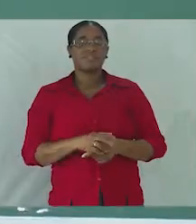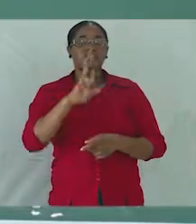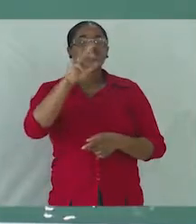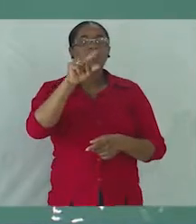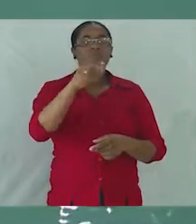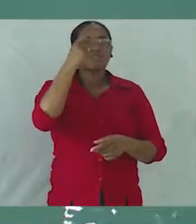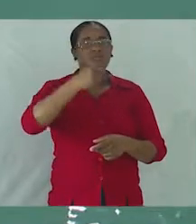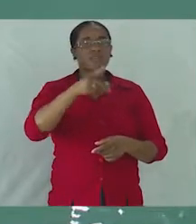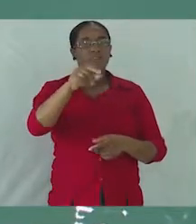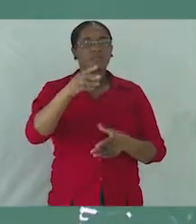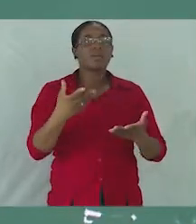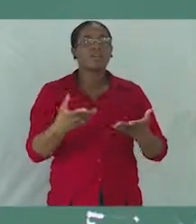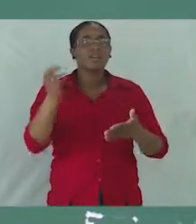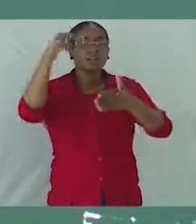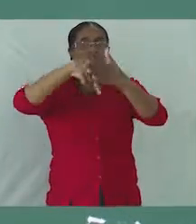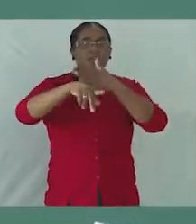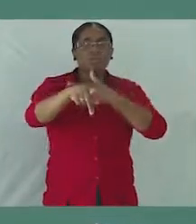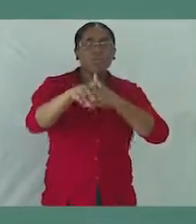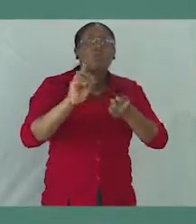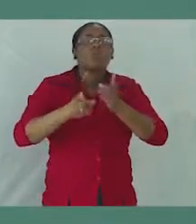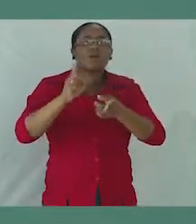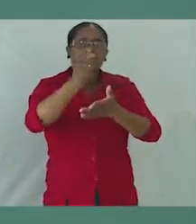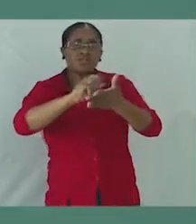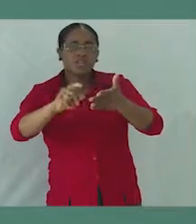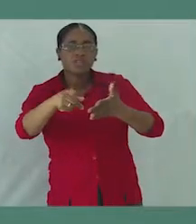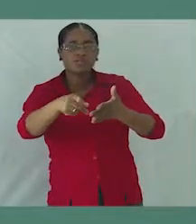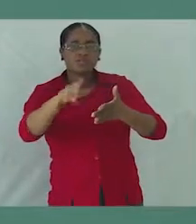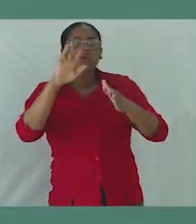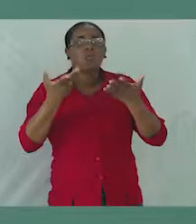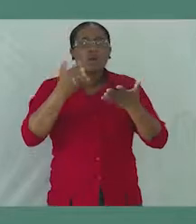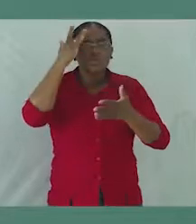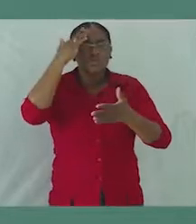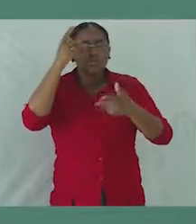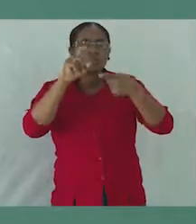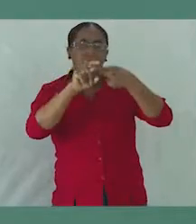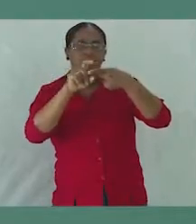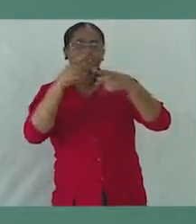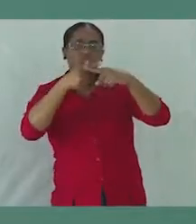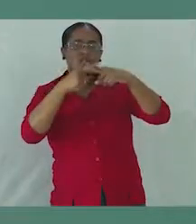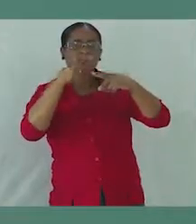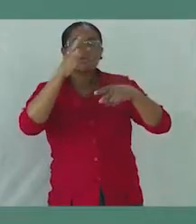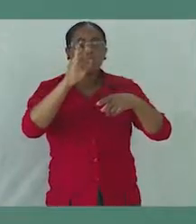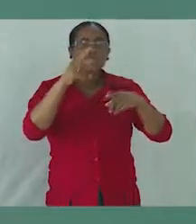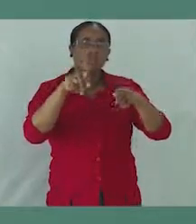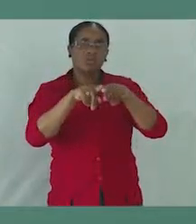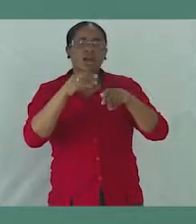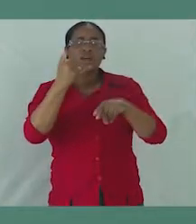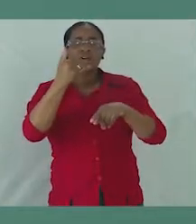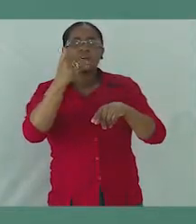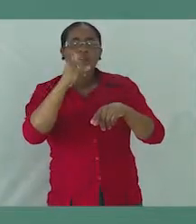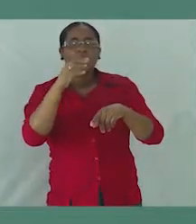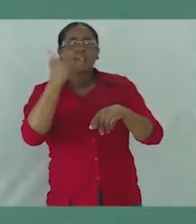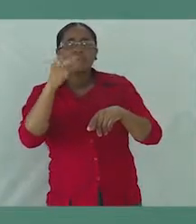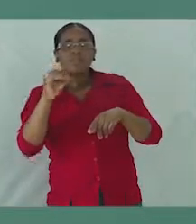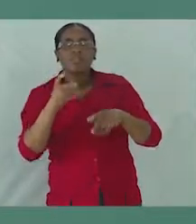x? E cá dentro, o que é que vamos pôr? Que número que eu multiplico por 4 vai dar 25? Aqui,